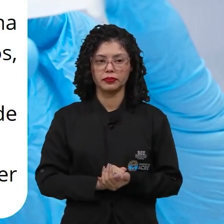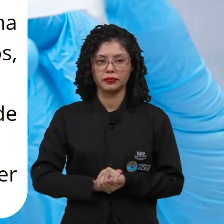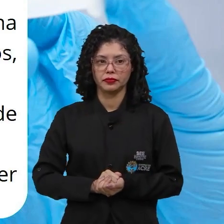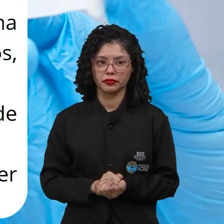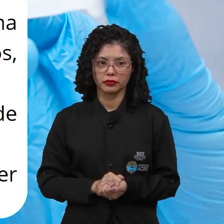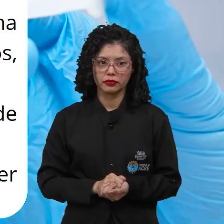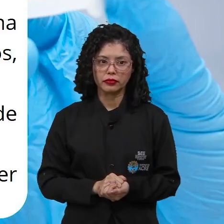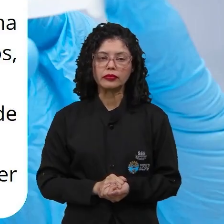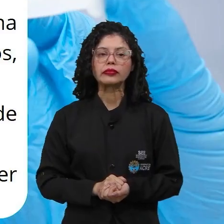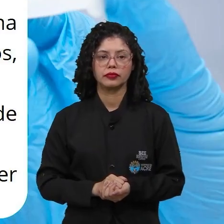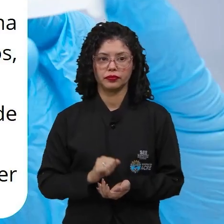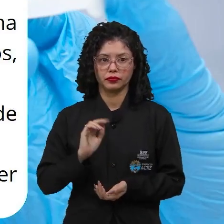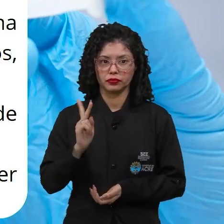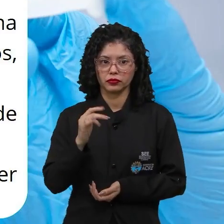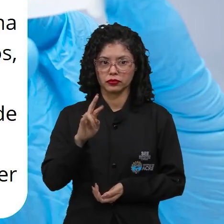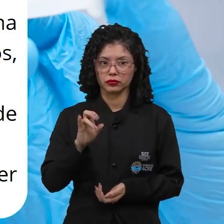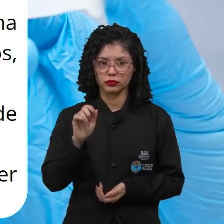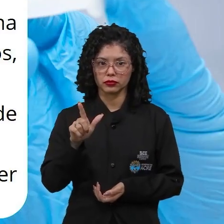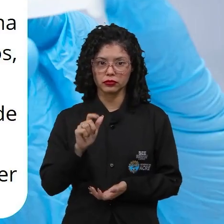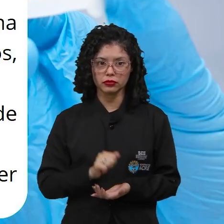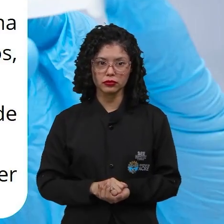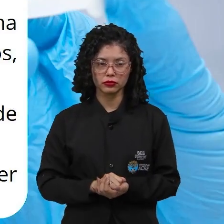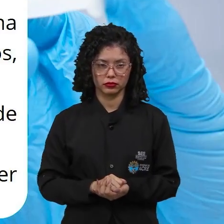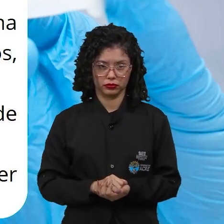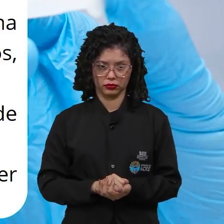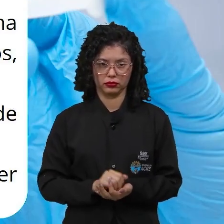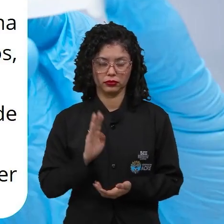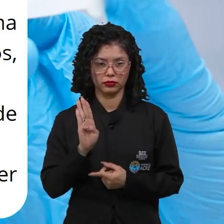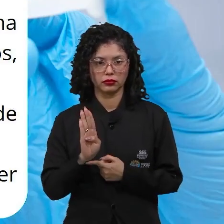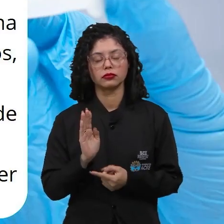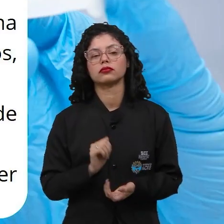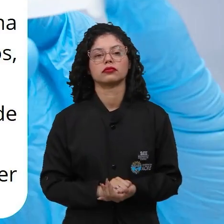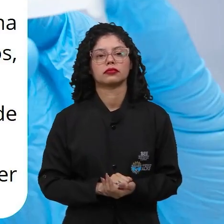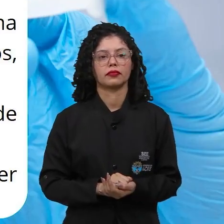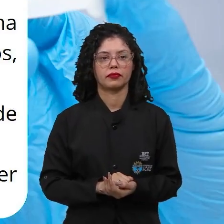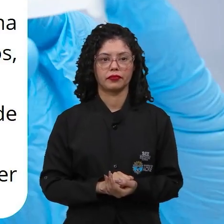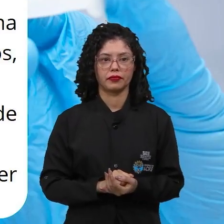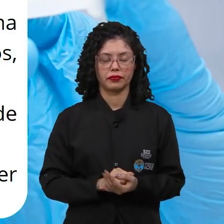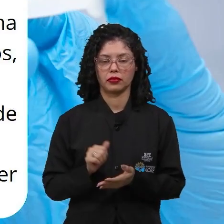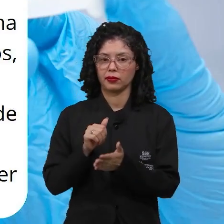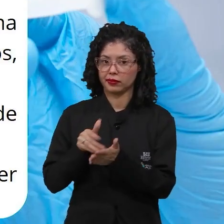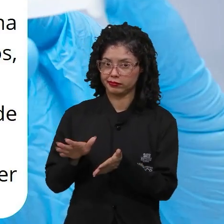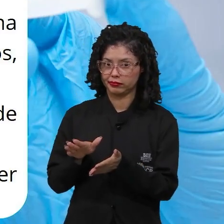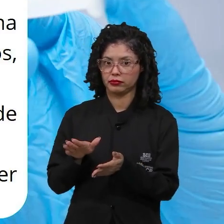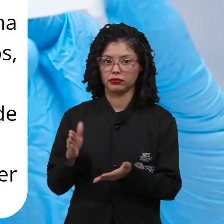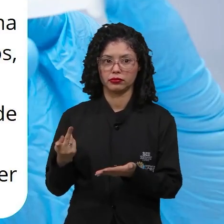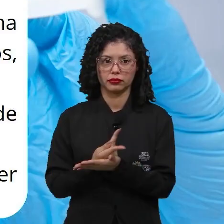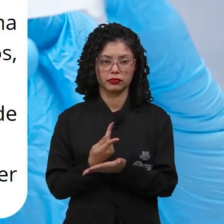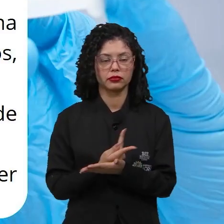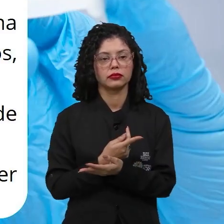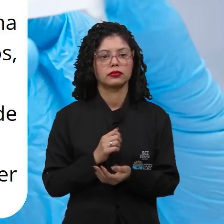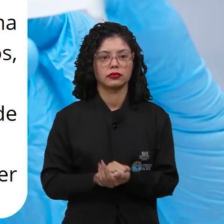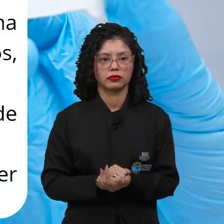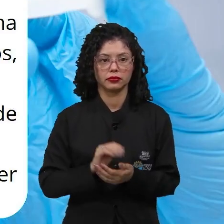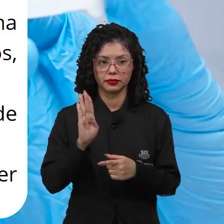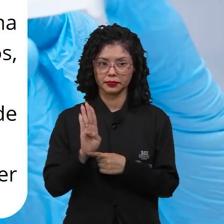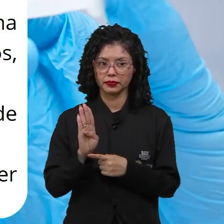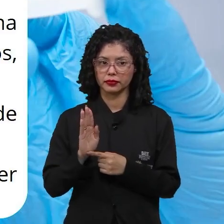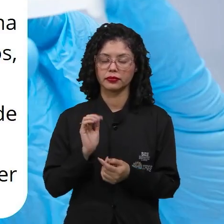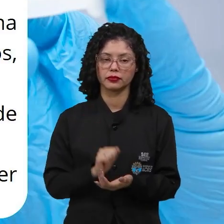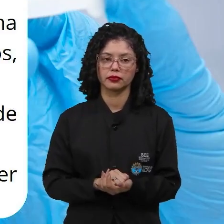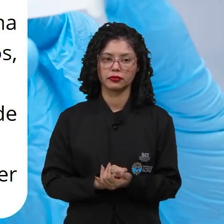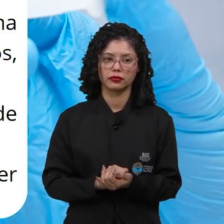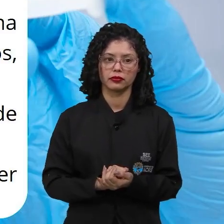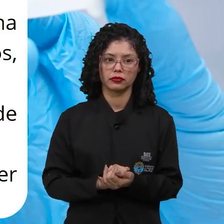de imunidade humoral. Então, vamos ver aqui a alternativa B. Então, a alternativa A já está errada. A alternativa